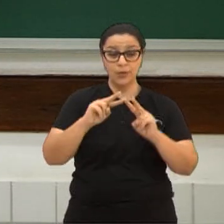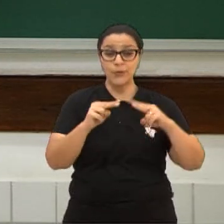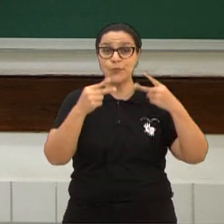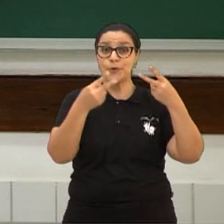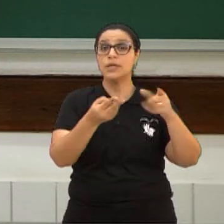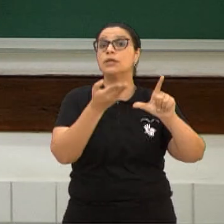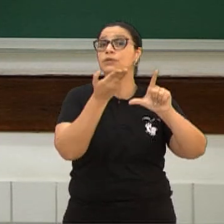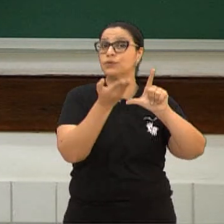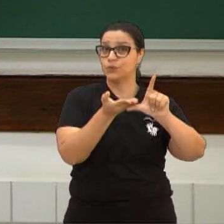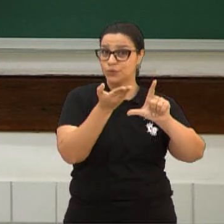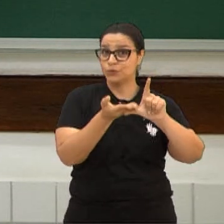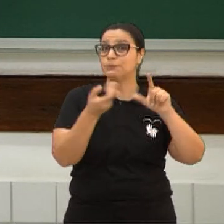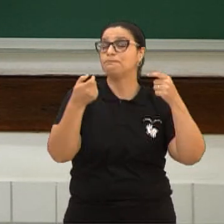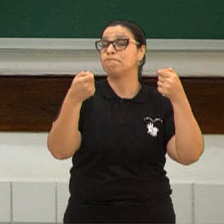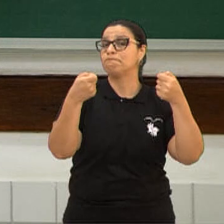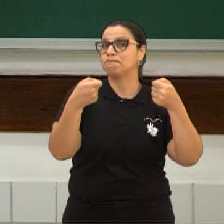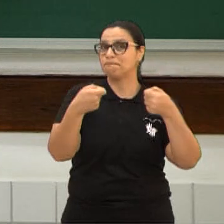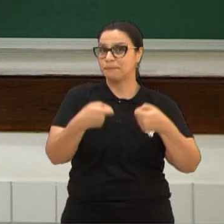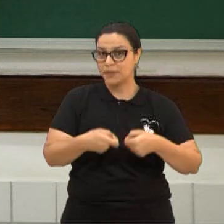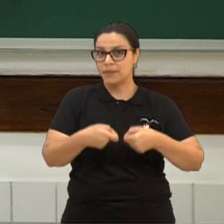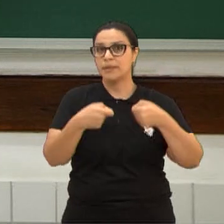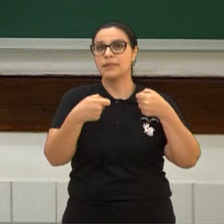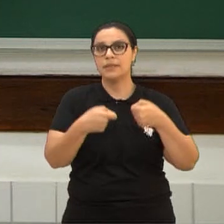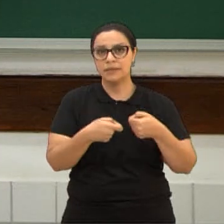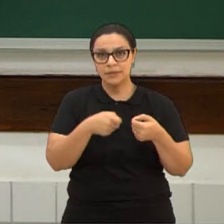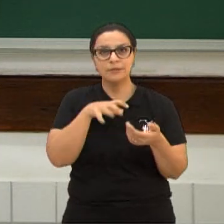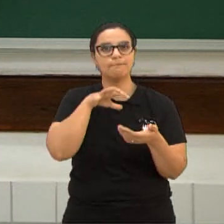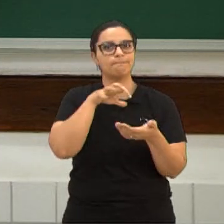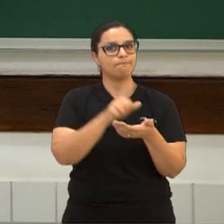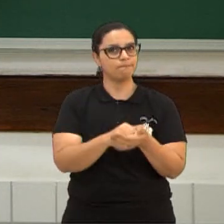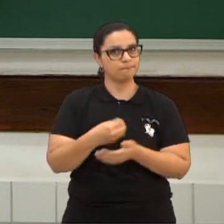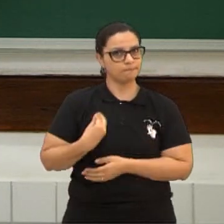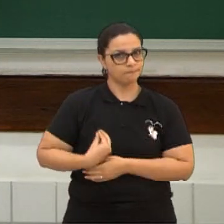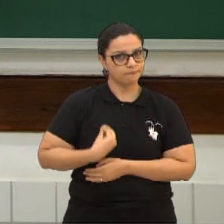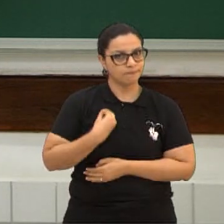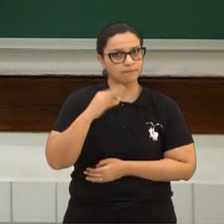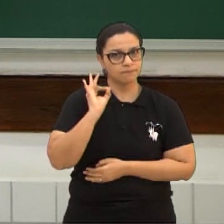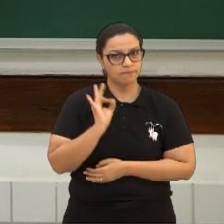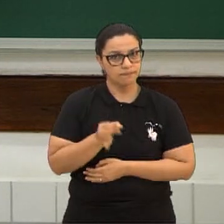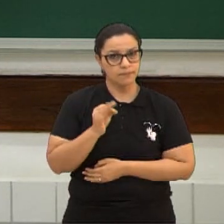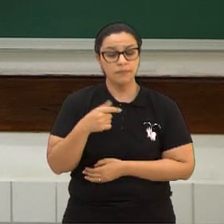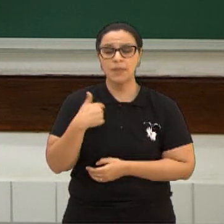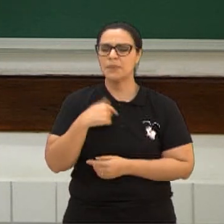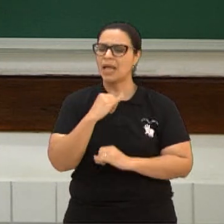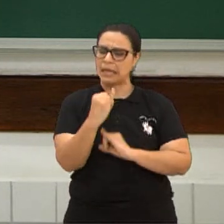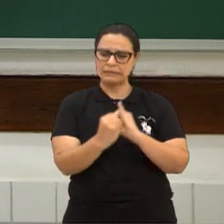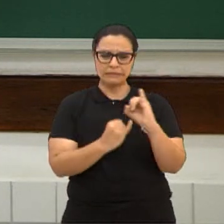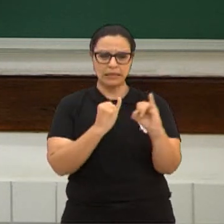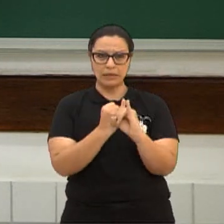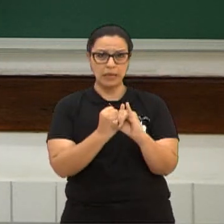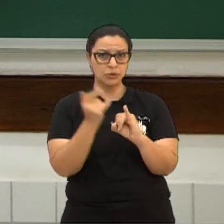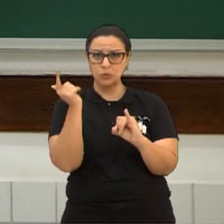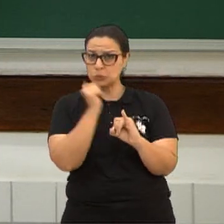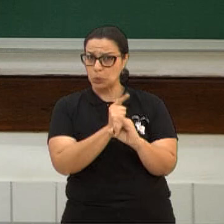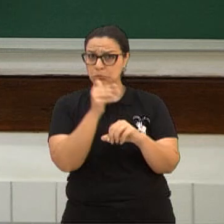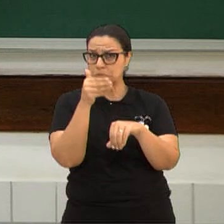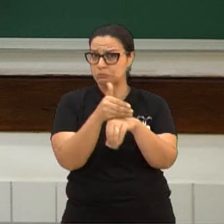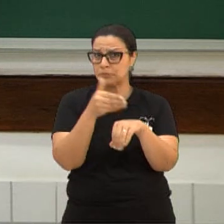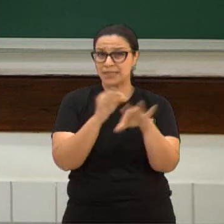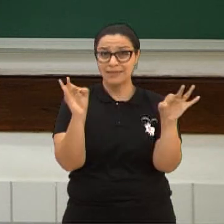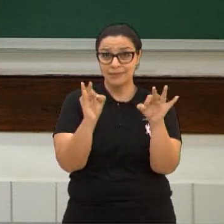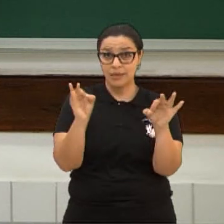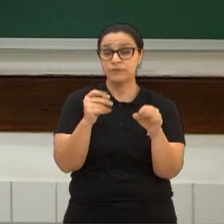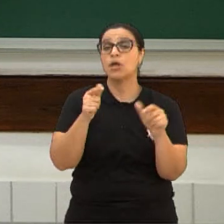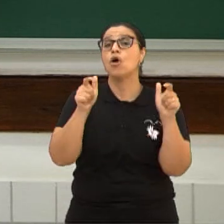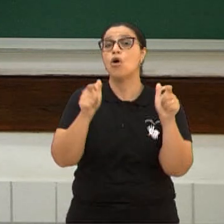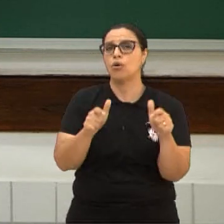esquecer que você precisa registrar essa presença. Caso você não tenha acesso ao Classroom, você